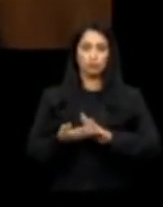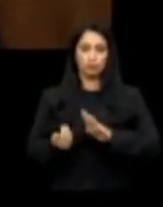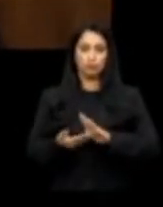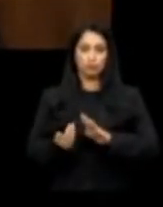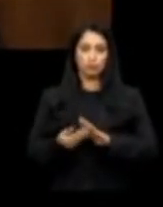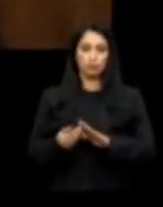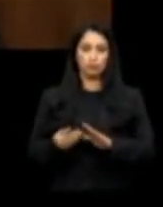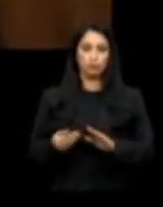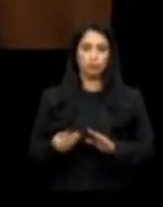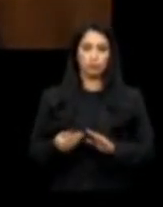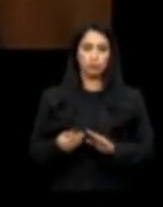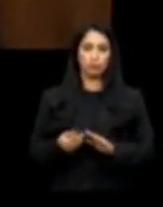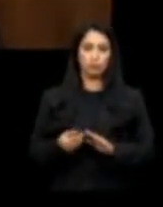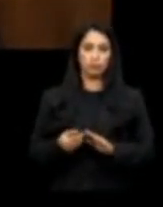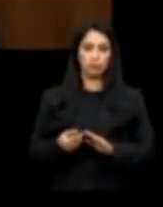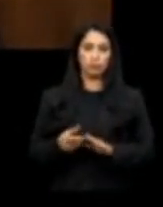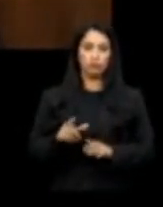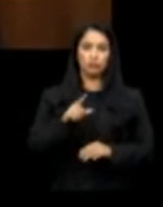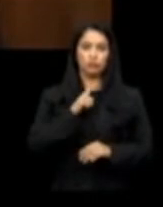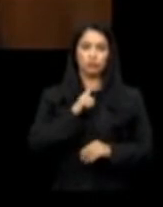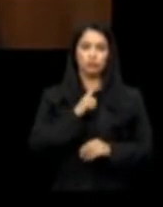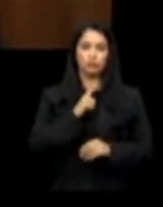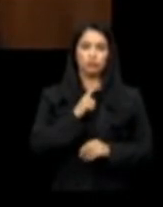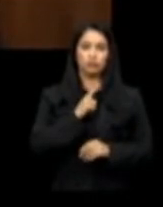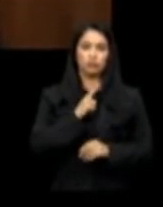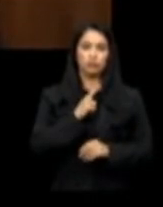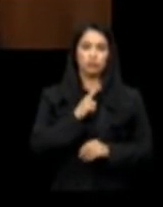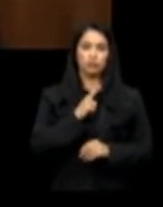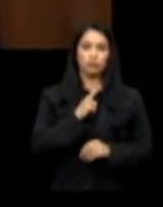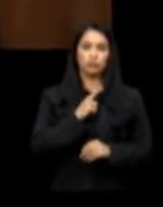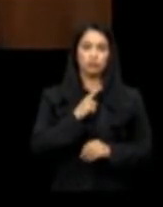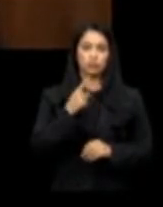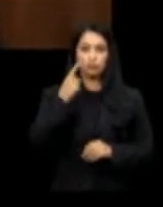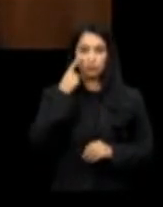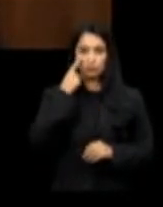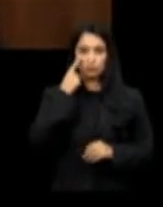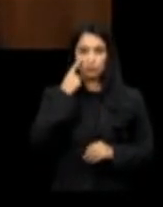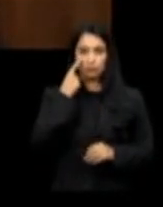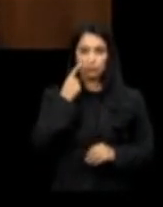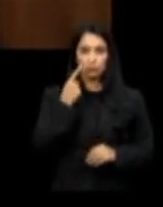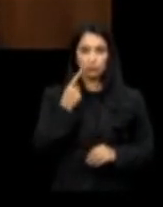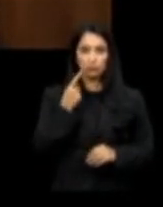No paradigmático caso do censo, Oxellums Urtai,